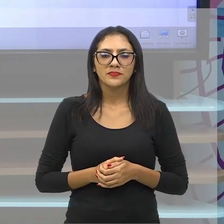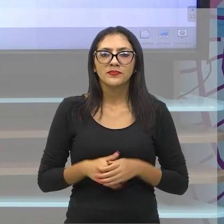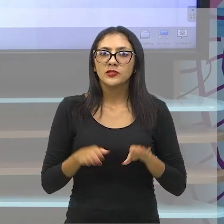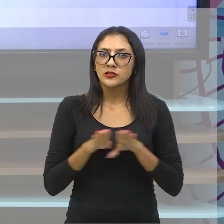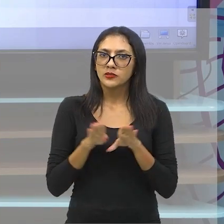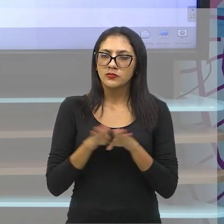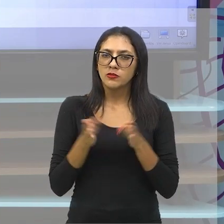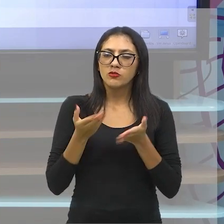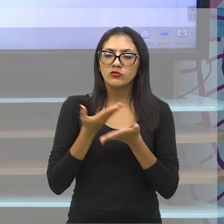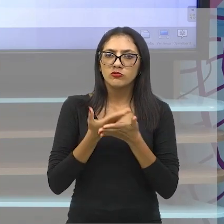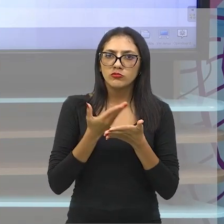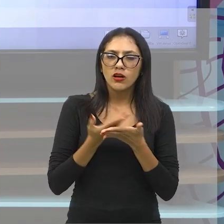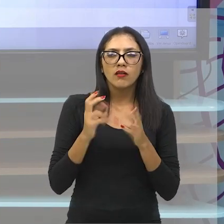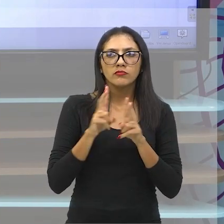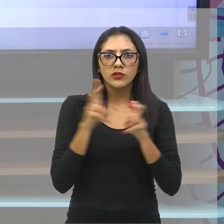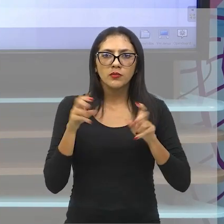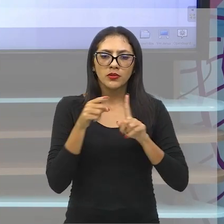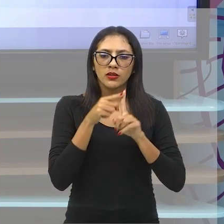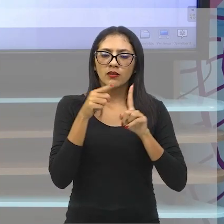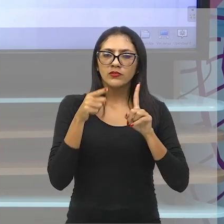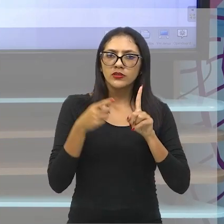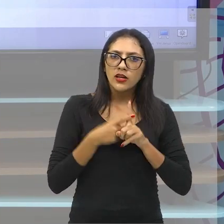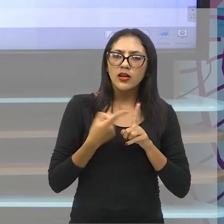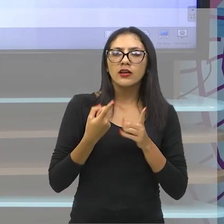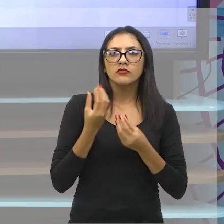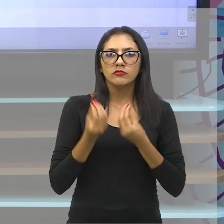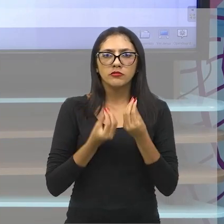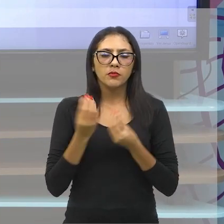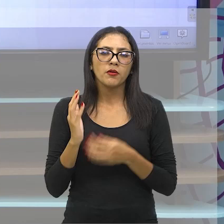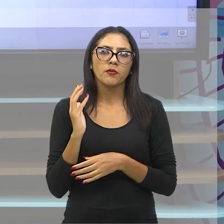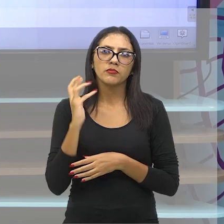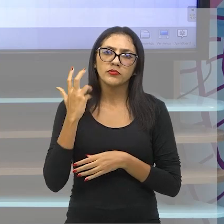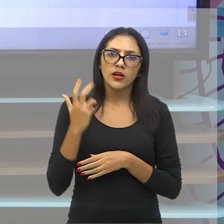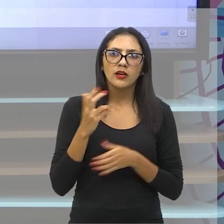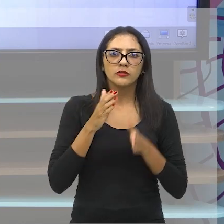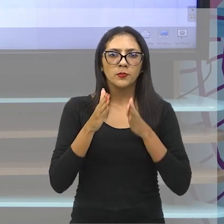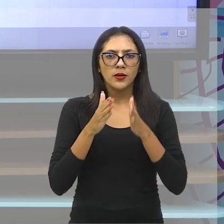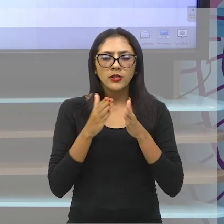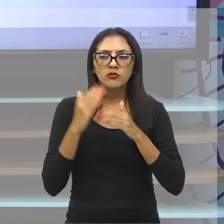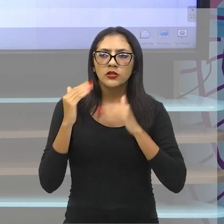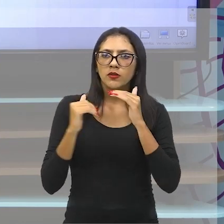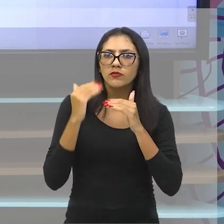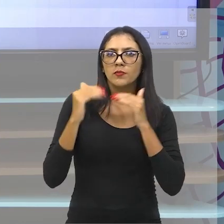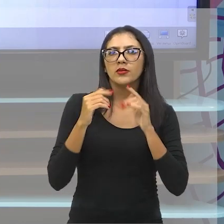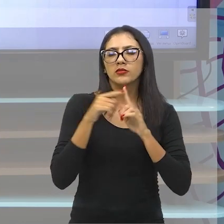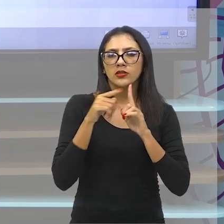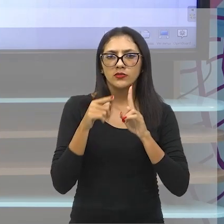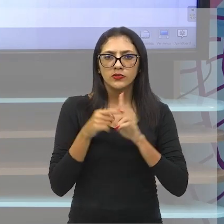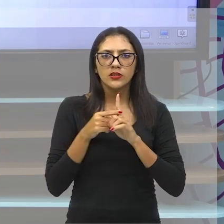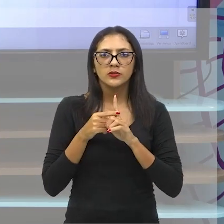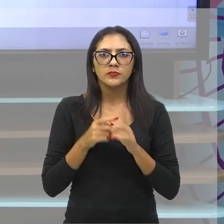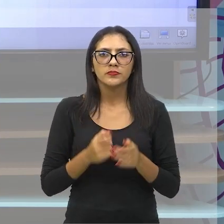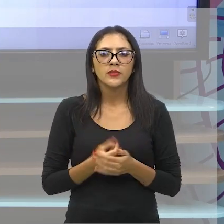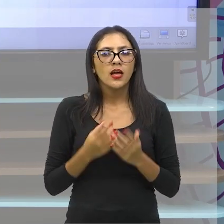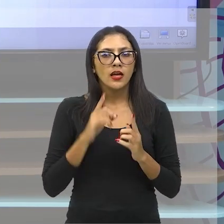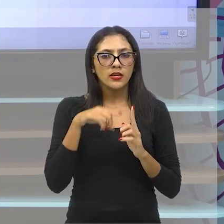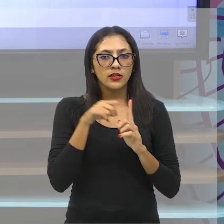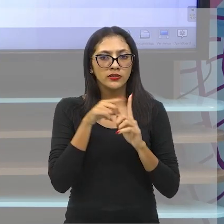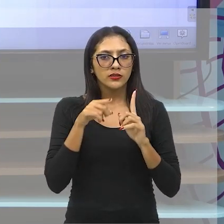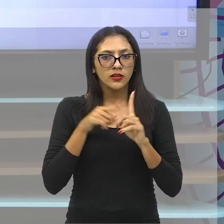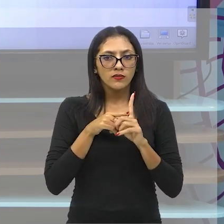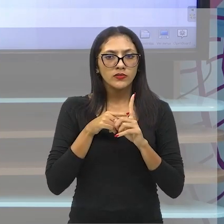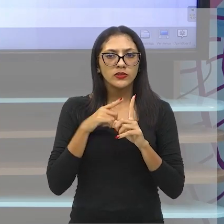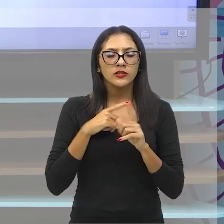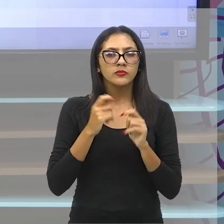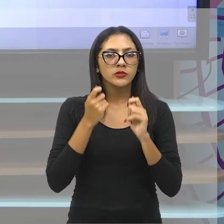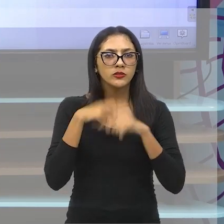né, sobre gravidez, sobre gestação, né, todo esse período de desenvolvimento, e essa gravidez, né, para que ela possa